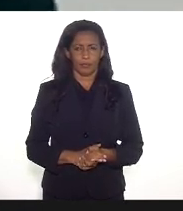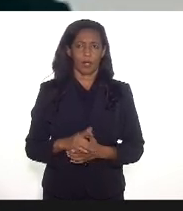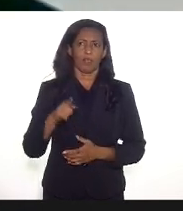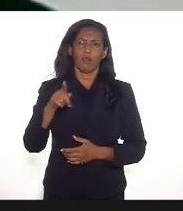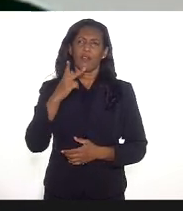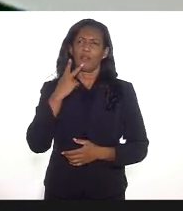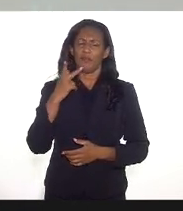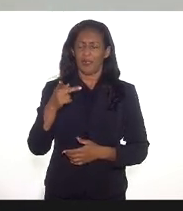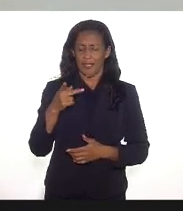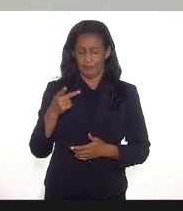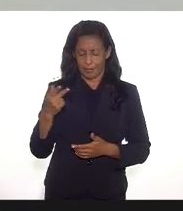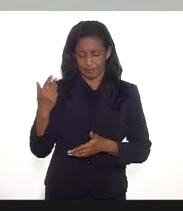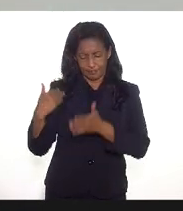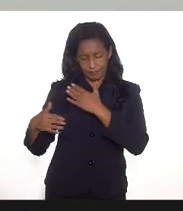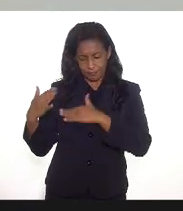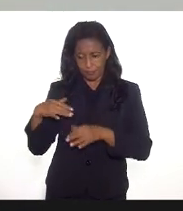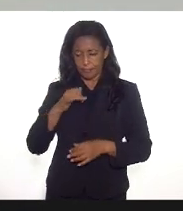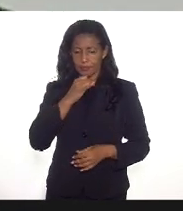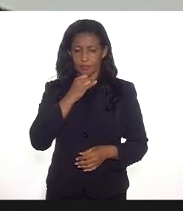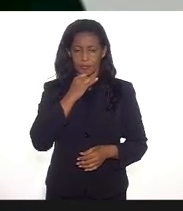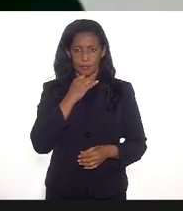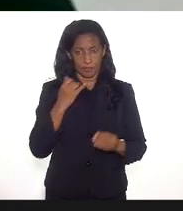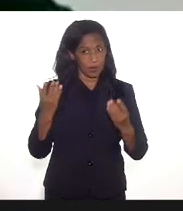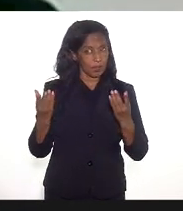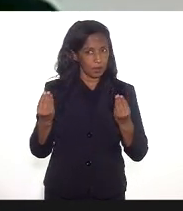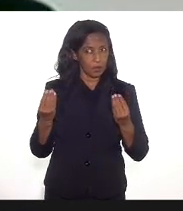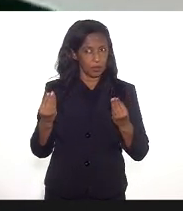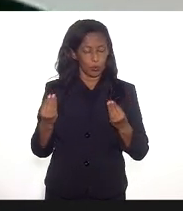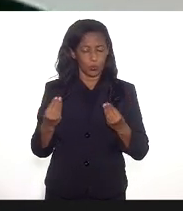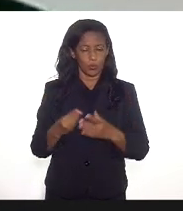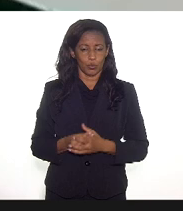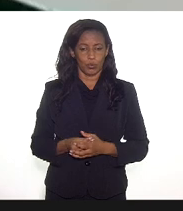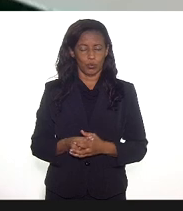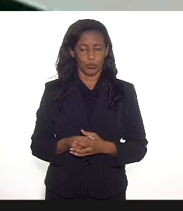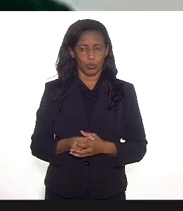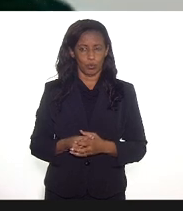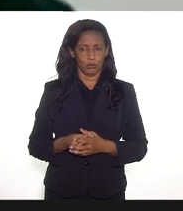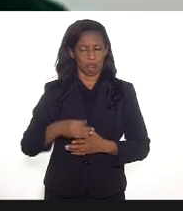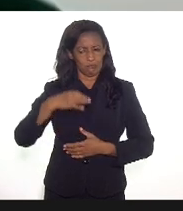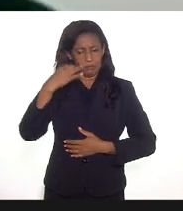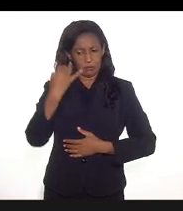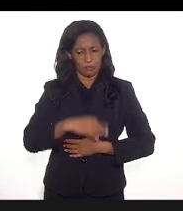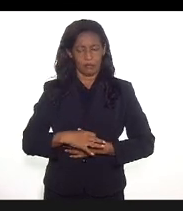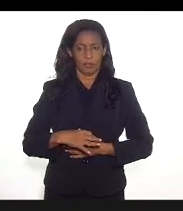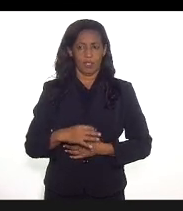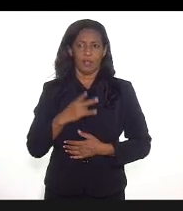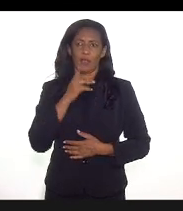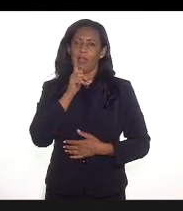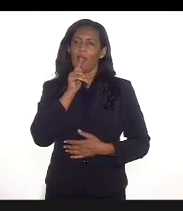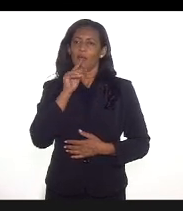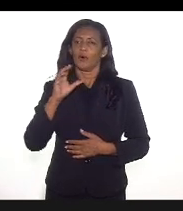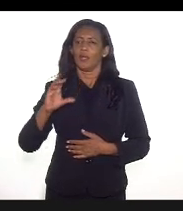por exemplo, e com muita propriedade, a questão da SEDAI.